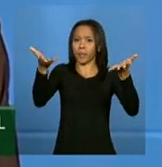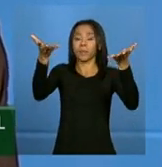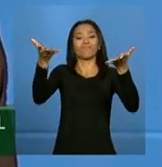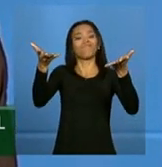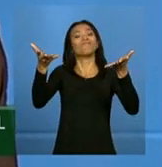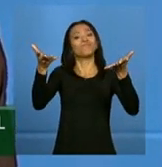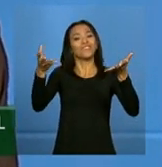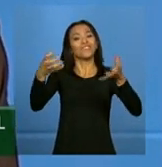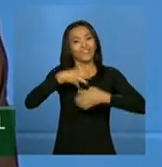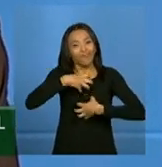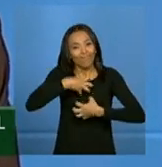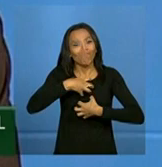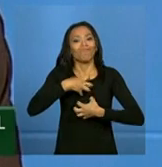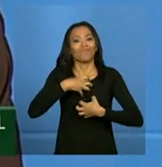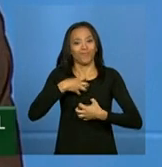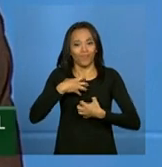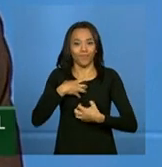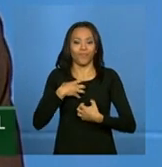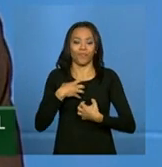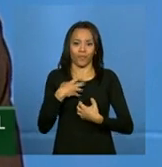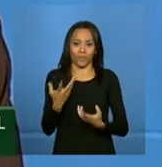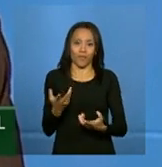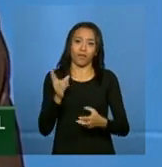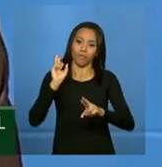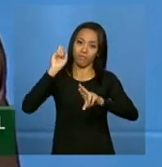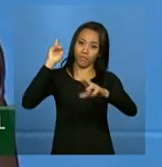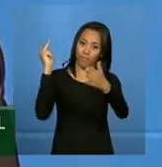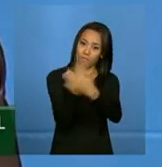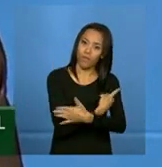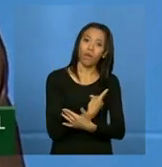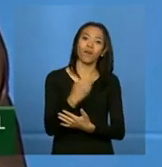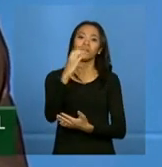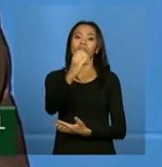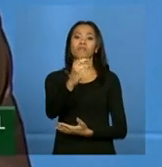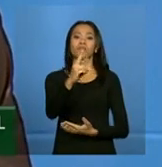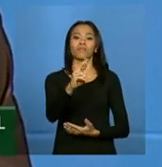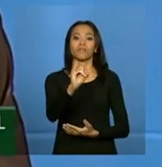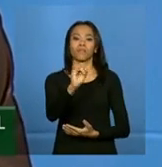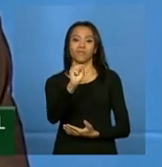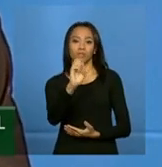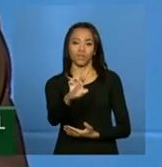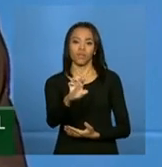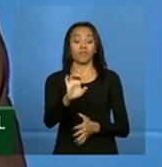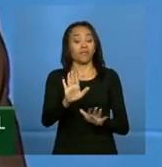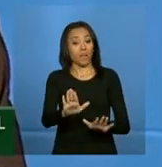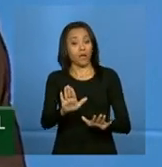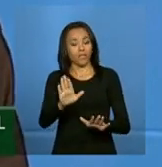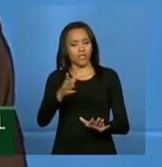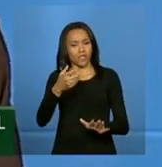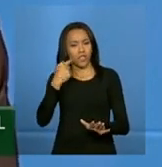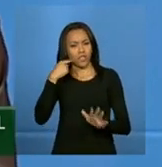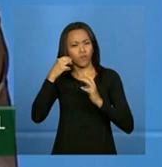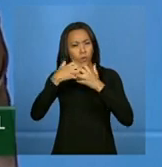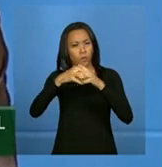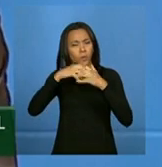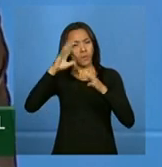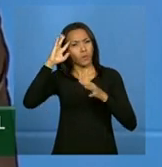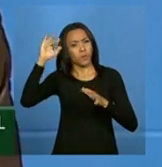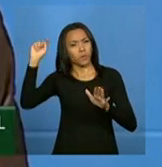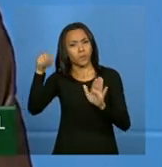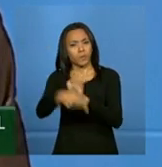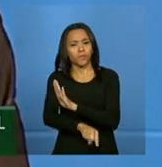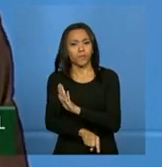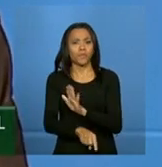sem dúvidas, pelo trabalho infantil, mas foram menos afetadas pela crise econômica. No entanto, uma análise mais profunda nos diz que as